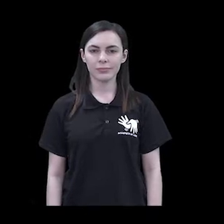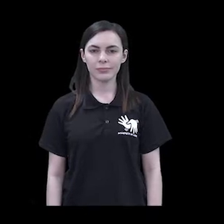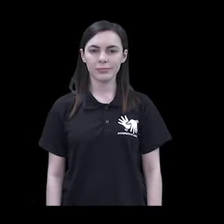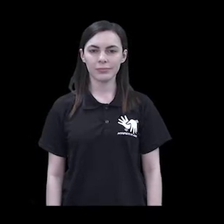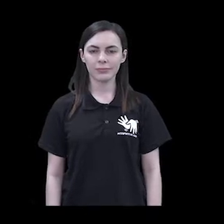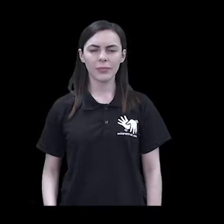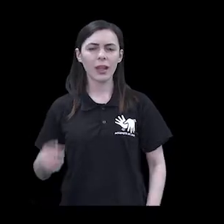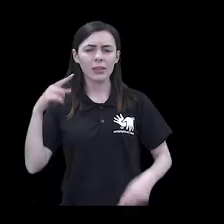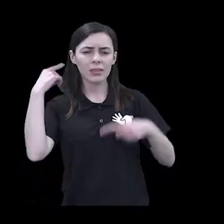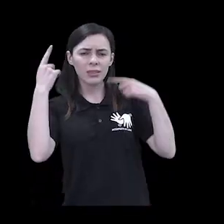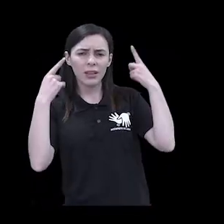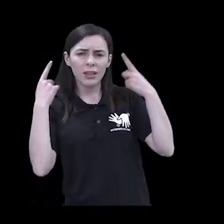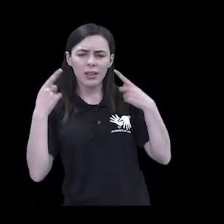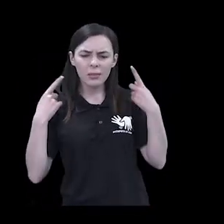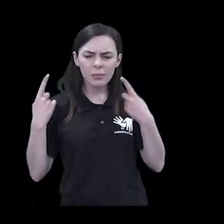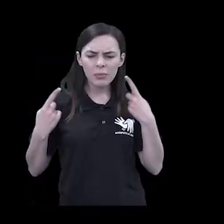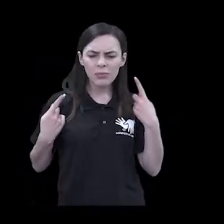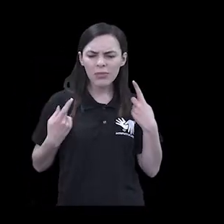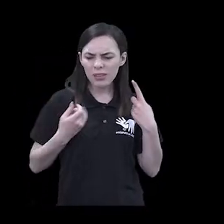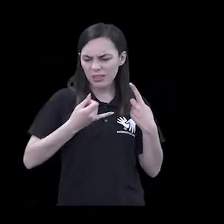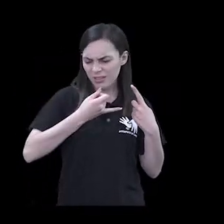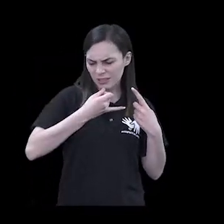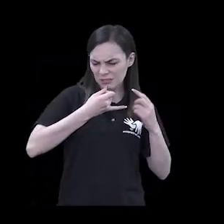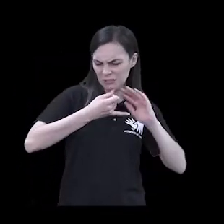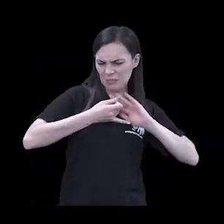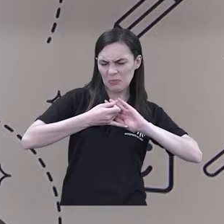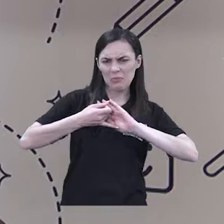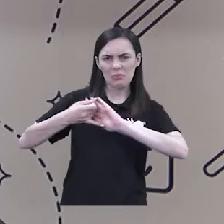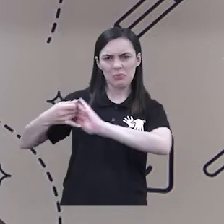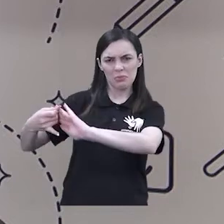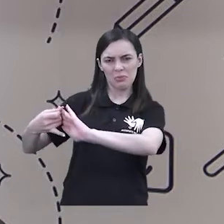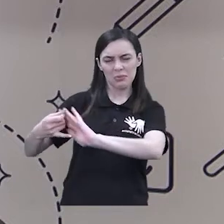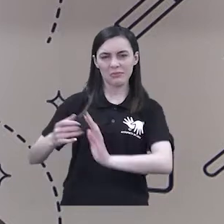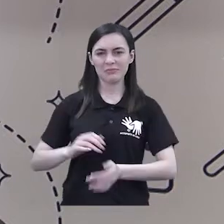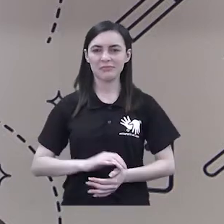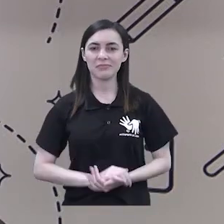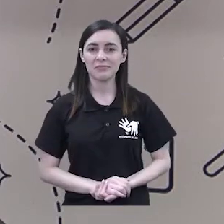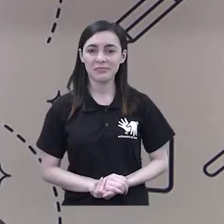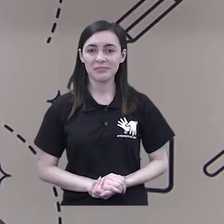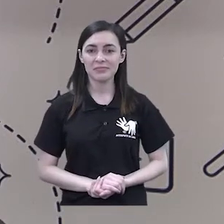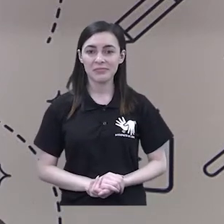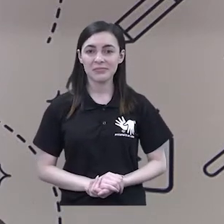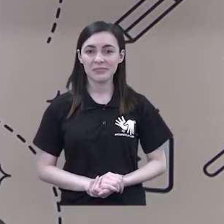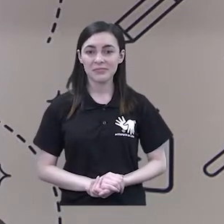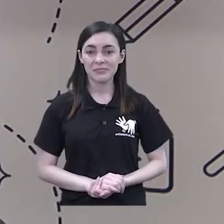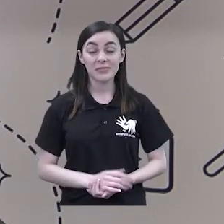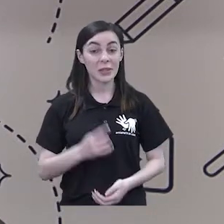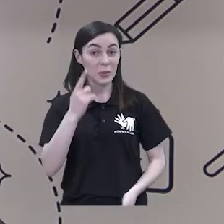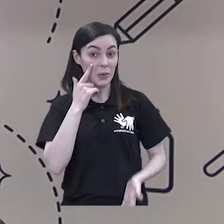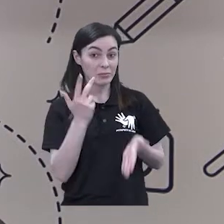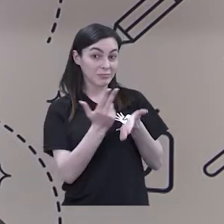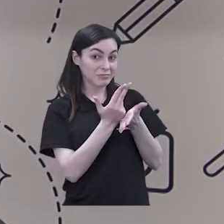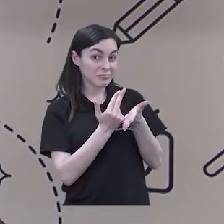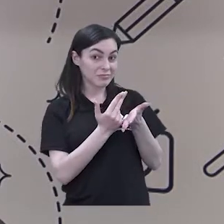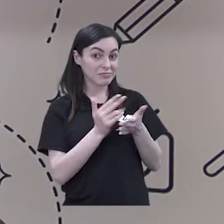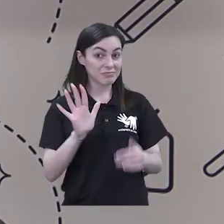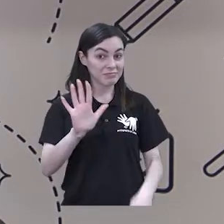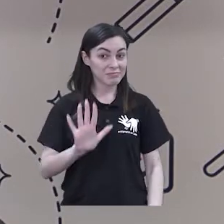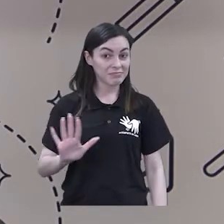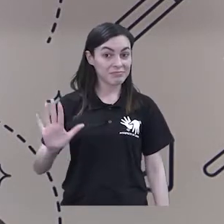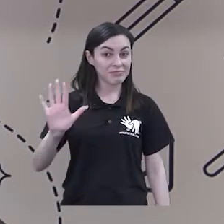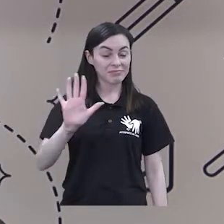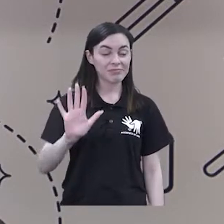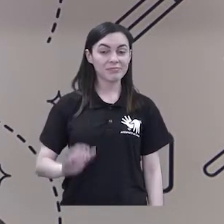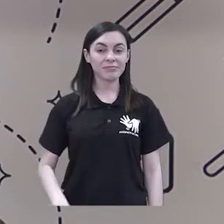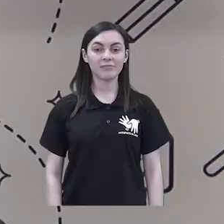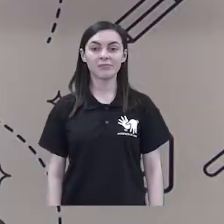Cabeleira que leva a tristeza para bem longe. Isso! Vamos ver então a ilustração?